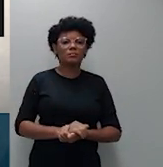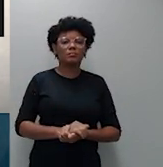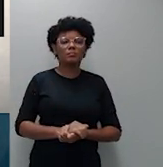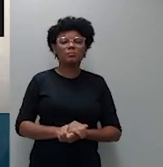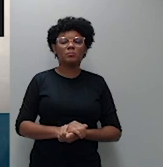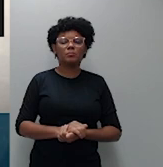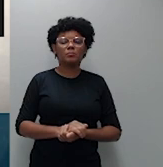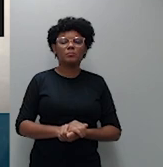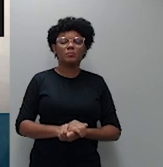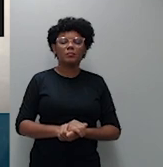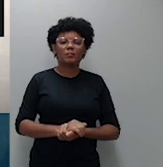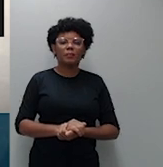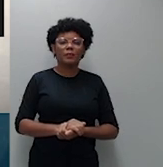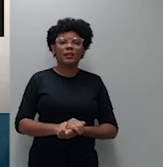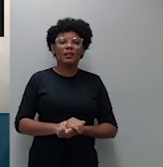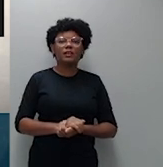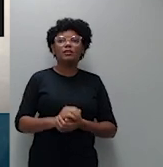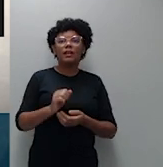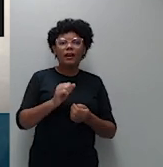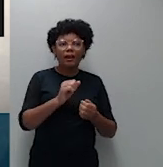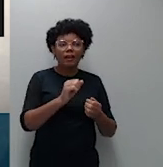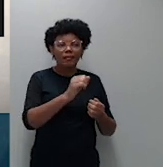da família